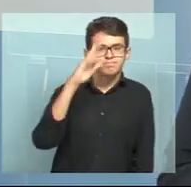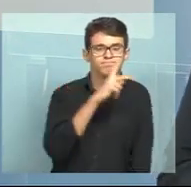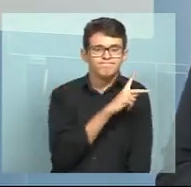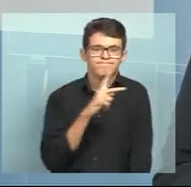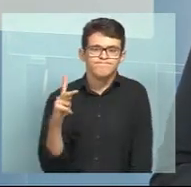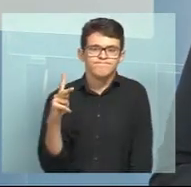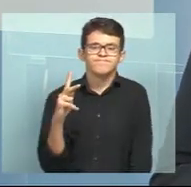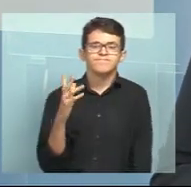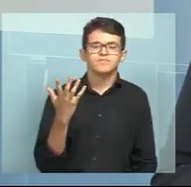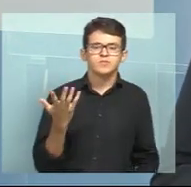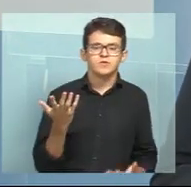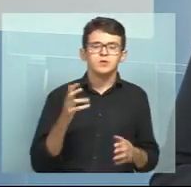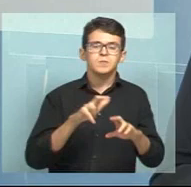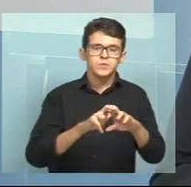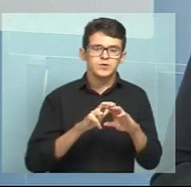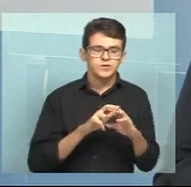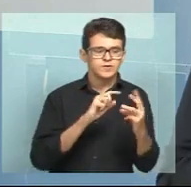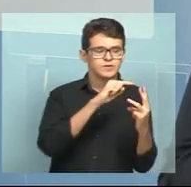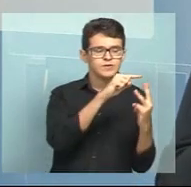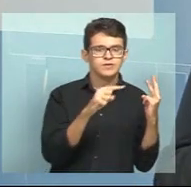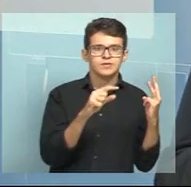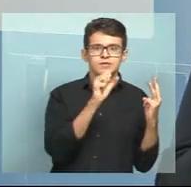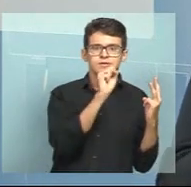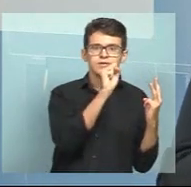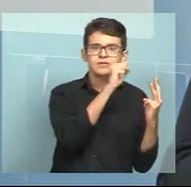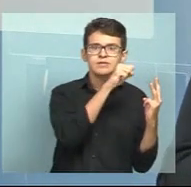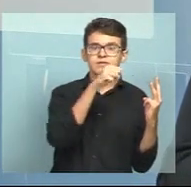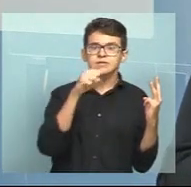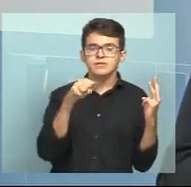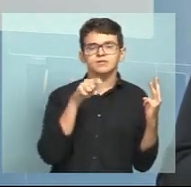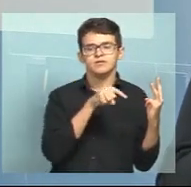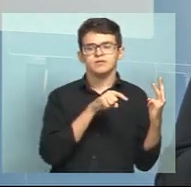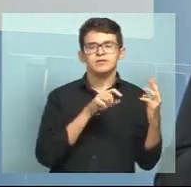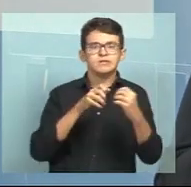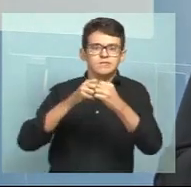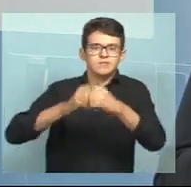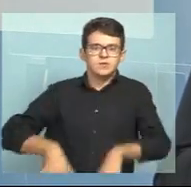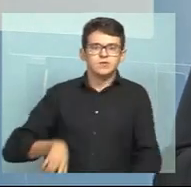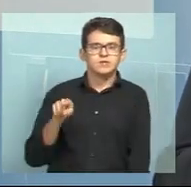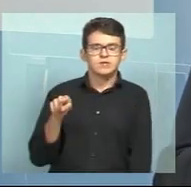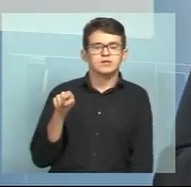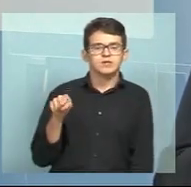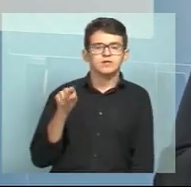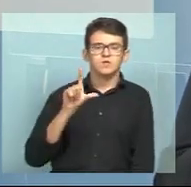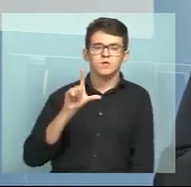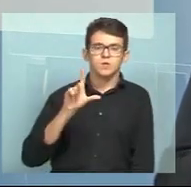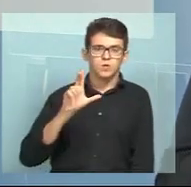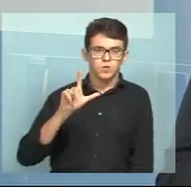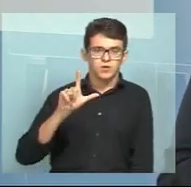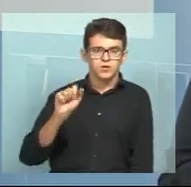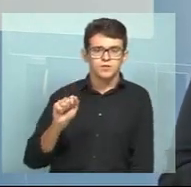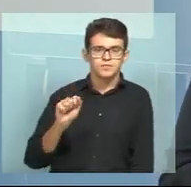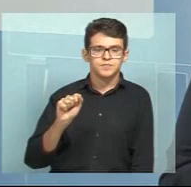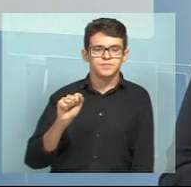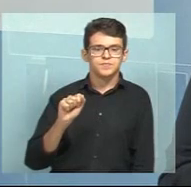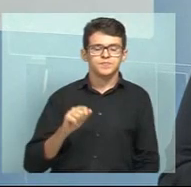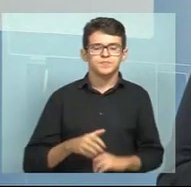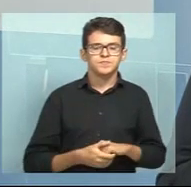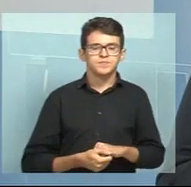era muito ruim para o ex-presidente Lula. Para você se situar e entender como é que está acontecendo esse processo.